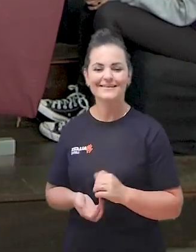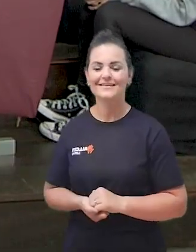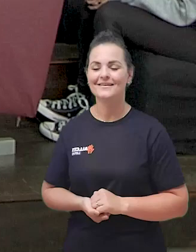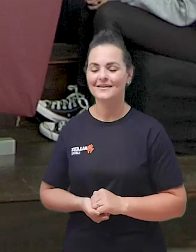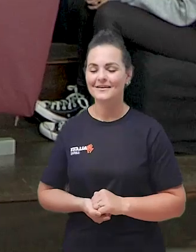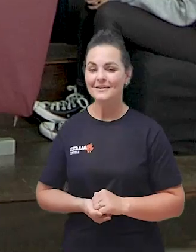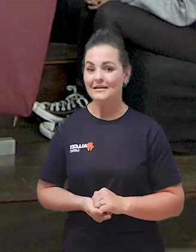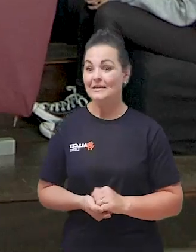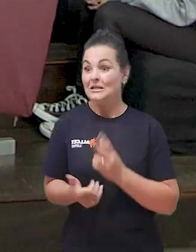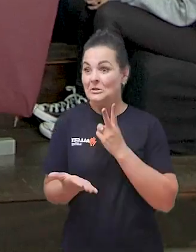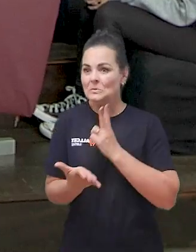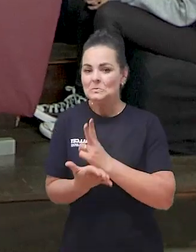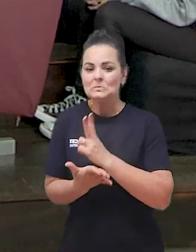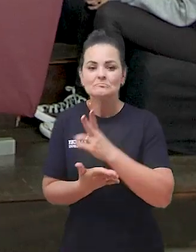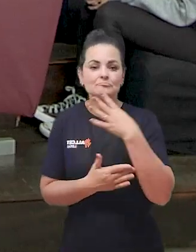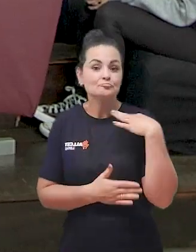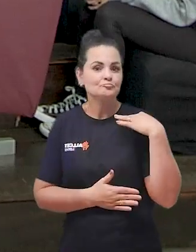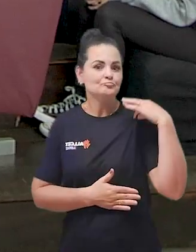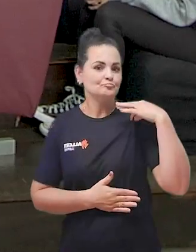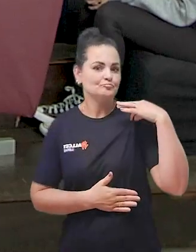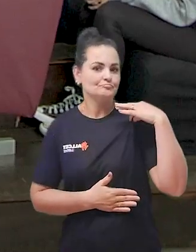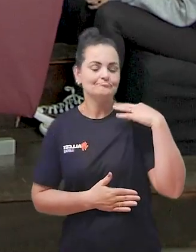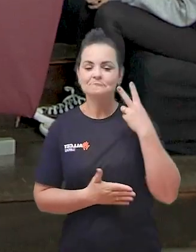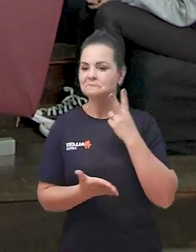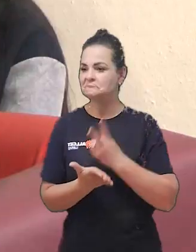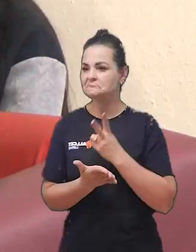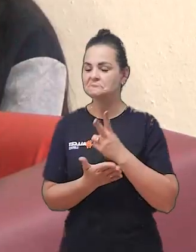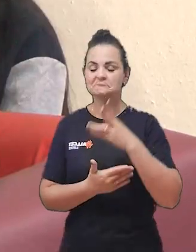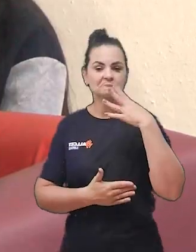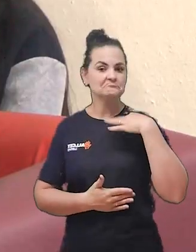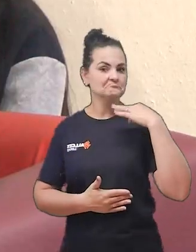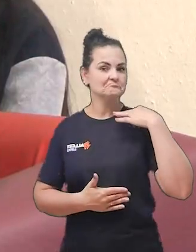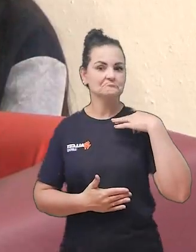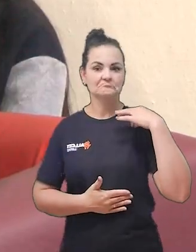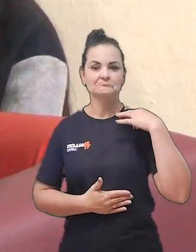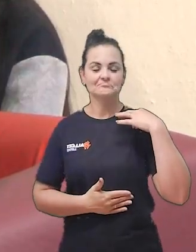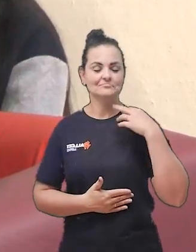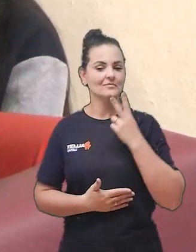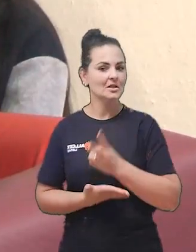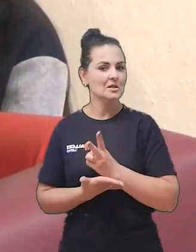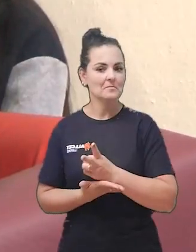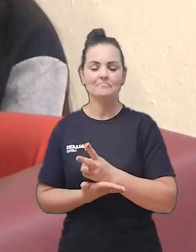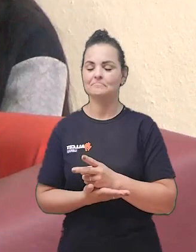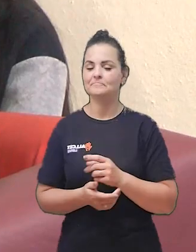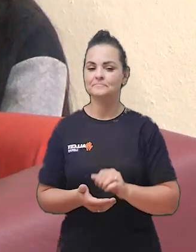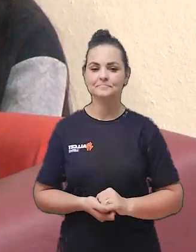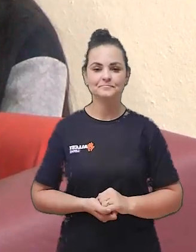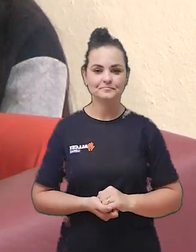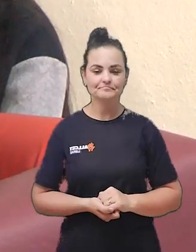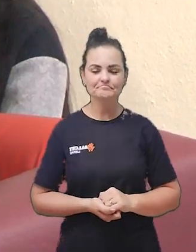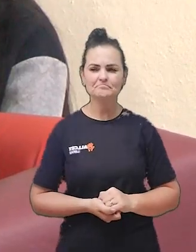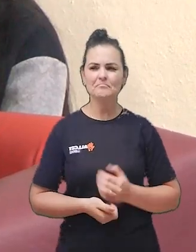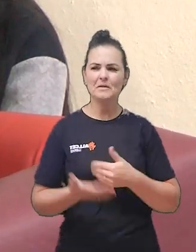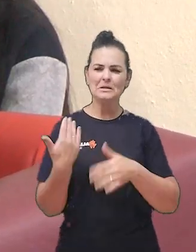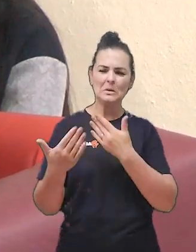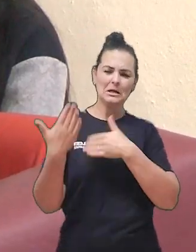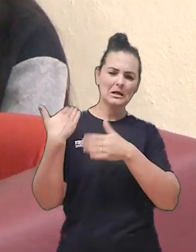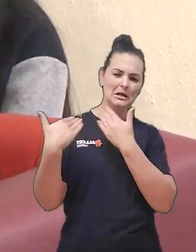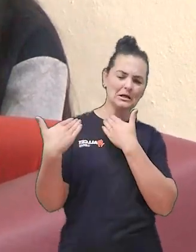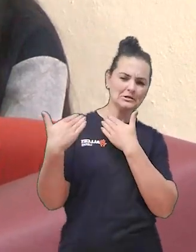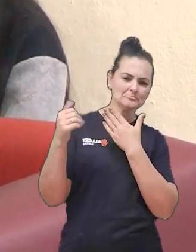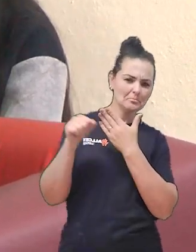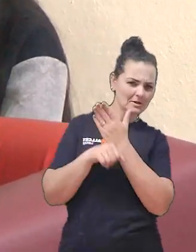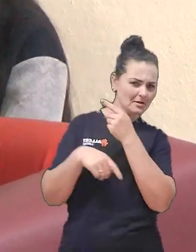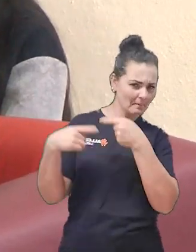Eu sempre fui voluntário, né? Sempre. Sempre fui voluntário. Mesmo antes de entrar para a política,